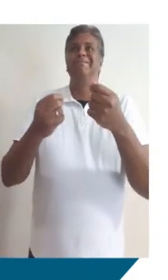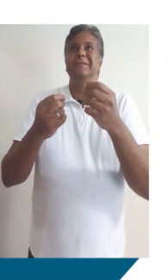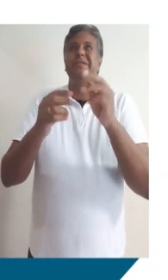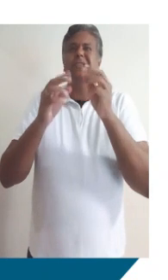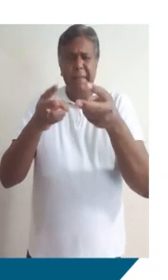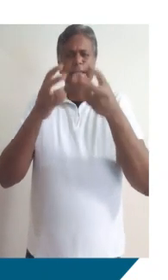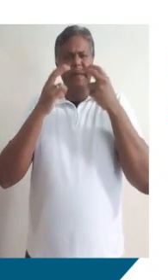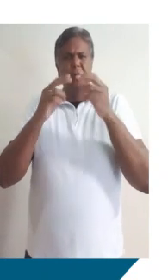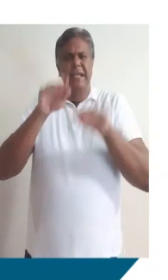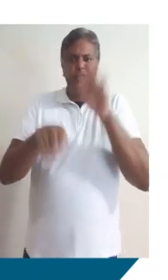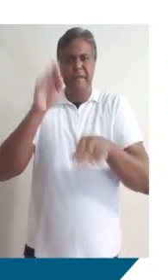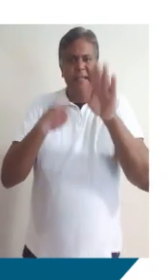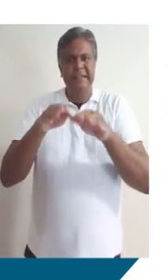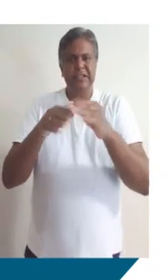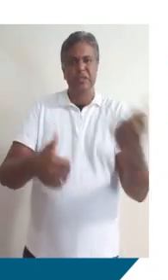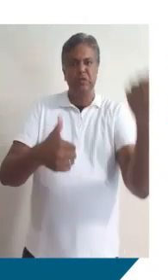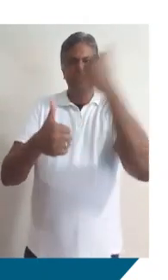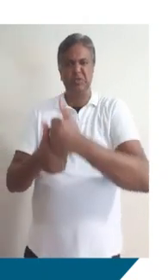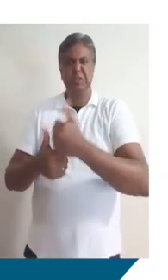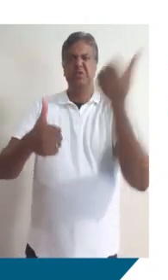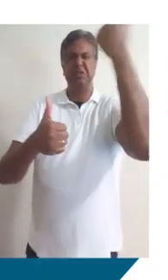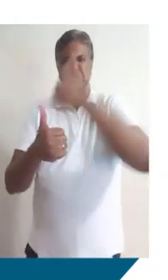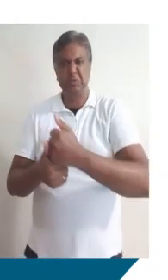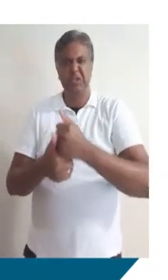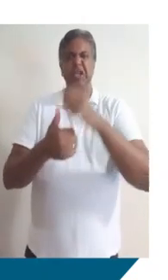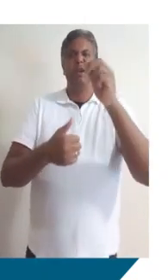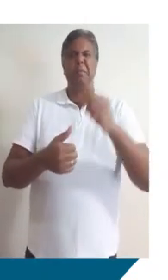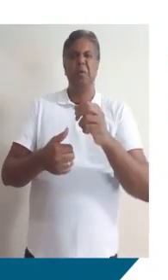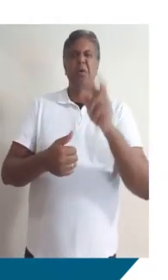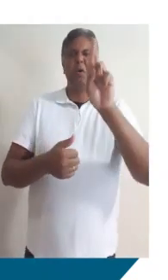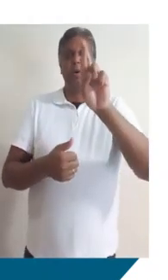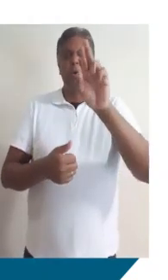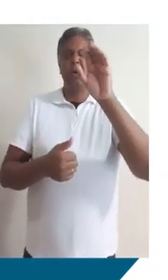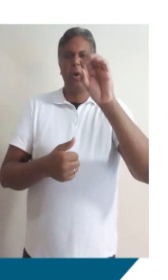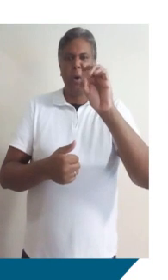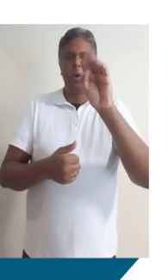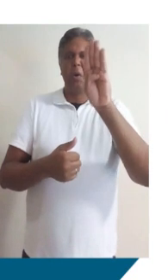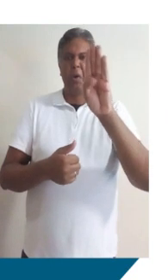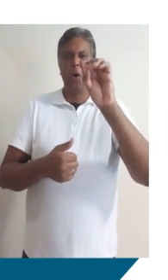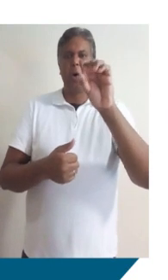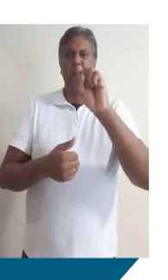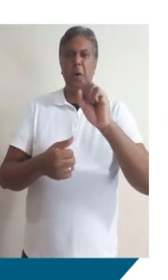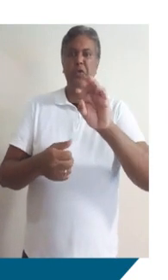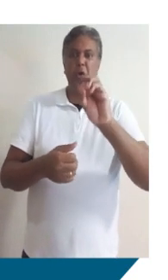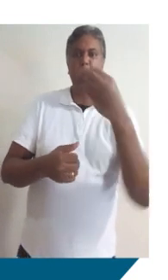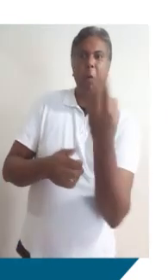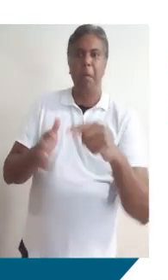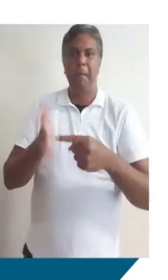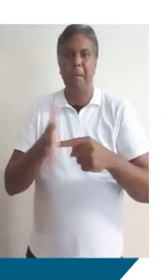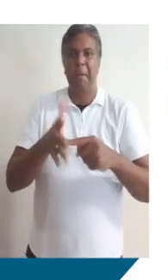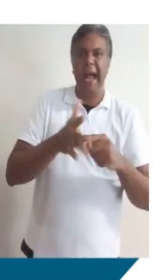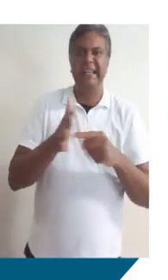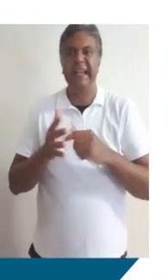por máquinas. De acordo com o Fórum Econômico Mundial, em 15 anos o número de empregos menos qualificados caiu de 5% e